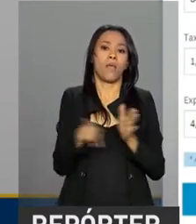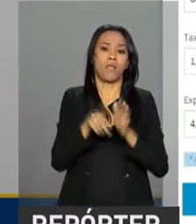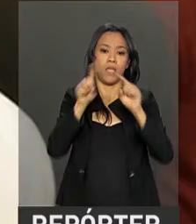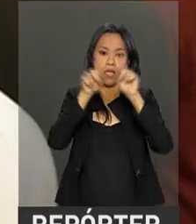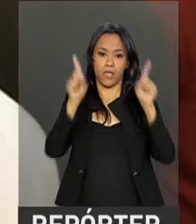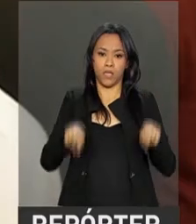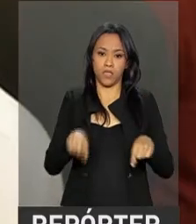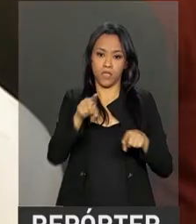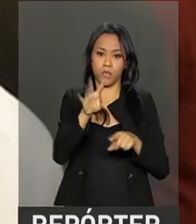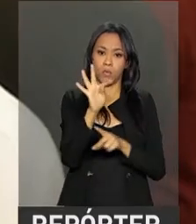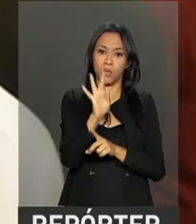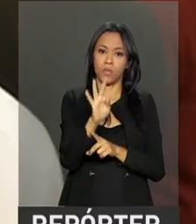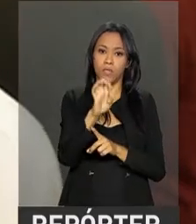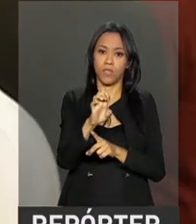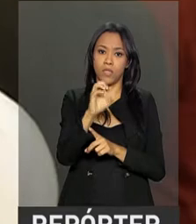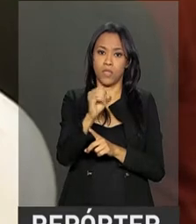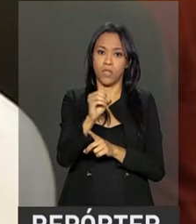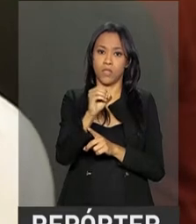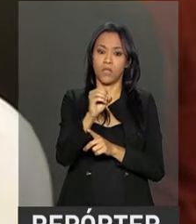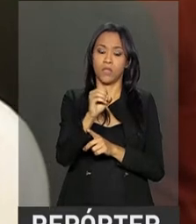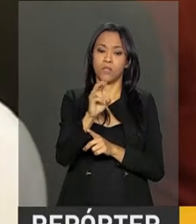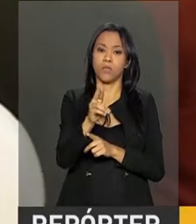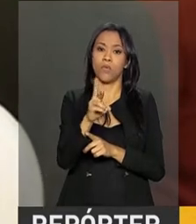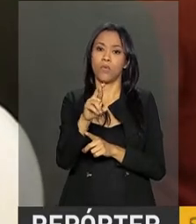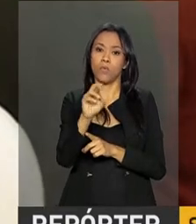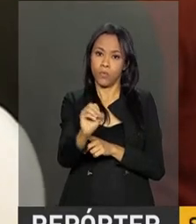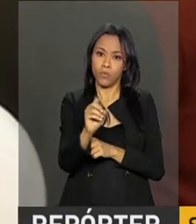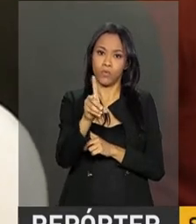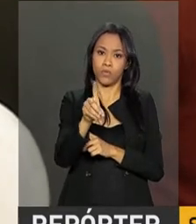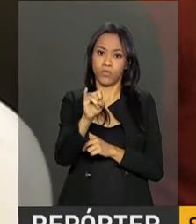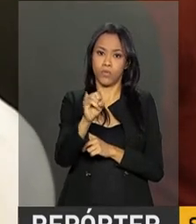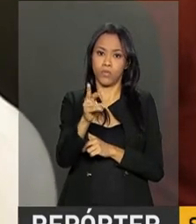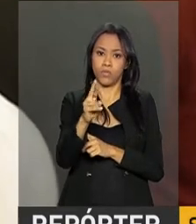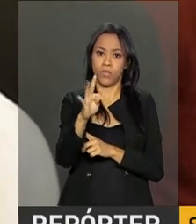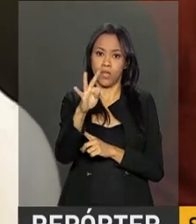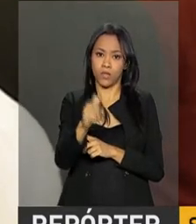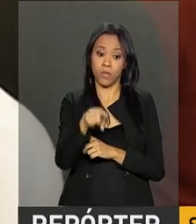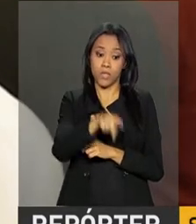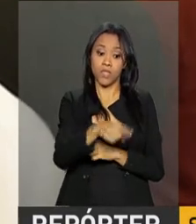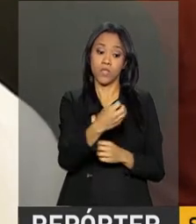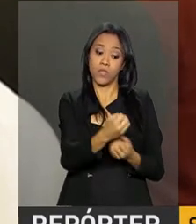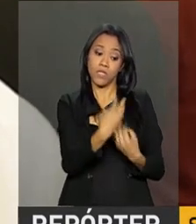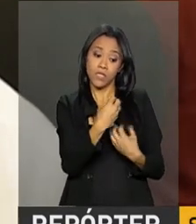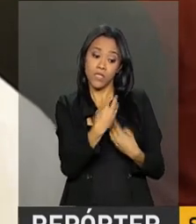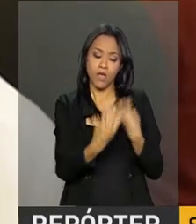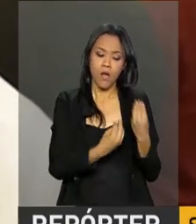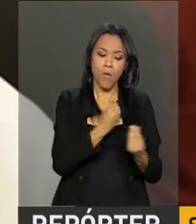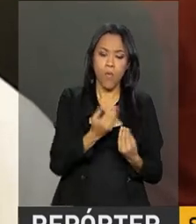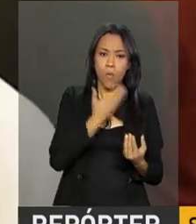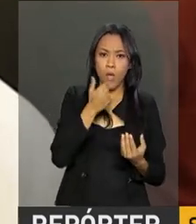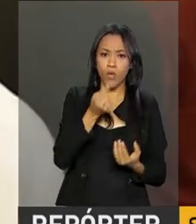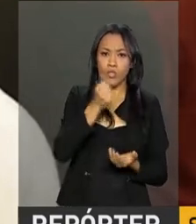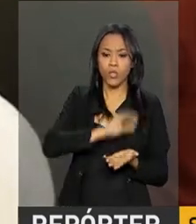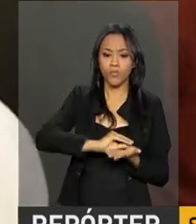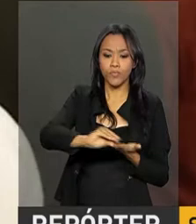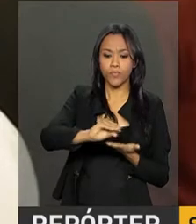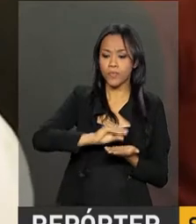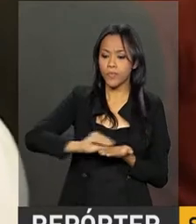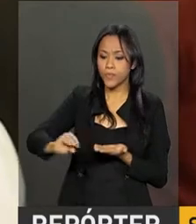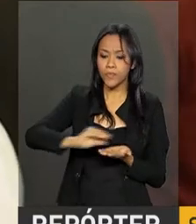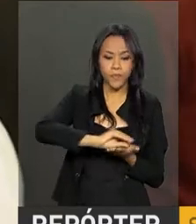tudo isso. Ele vem integrado com o orientador financeiro, vai indicar qual o título mais adequado ao seu objetivo